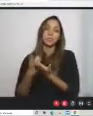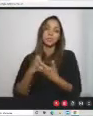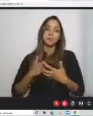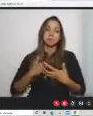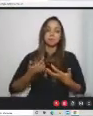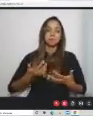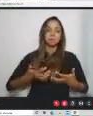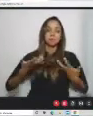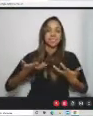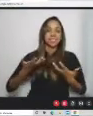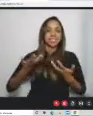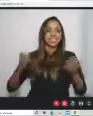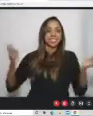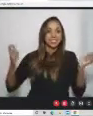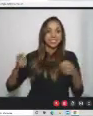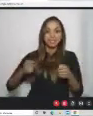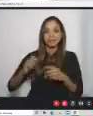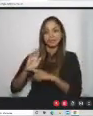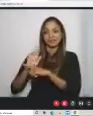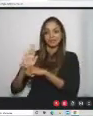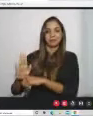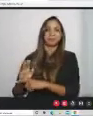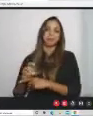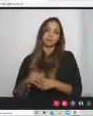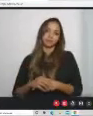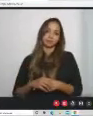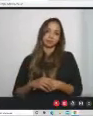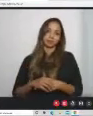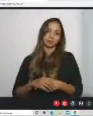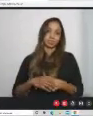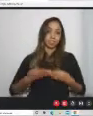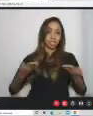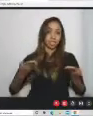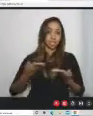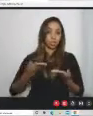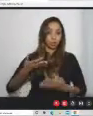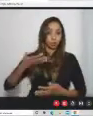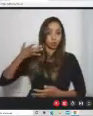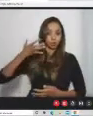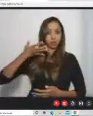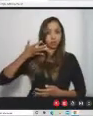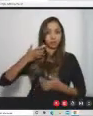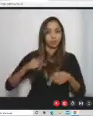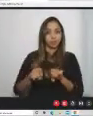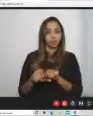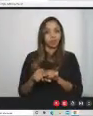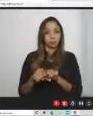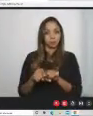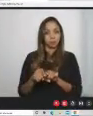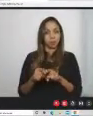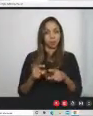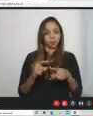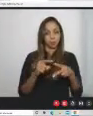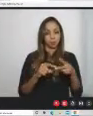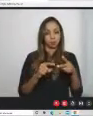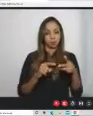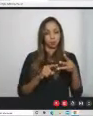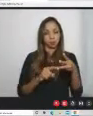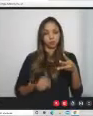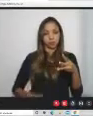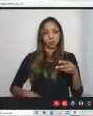E o que me traz também à tribuna de hoje são três pontos que eu preciso colocar aqui,